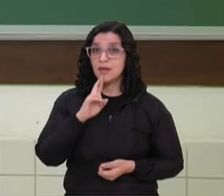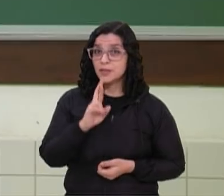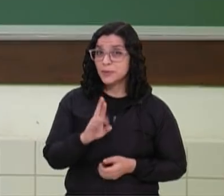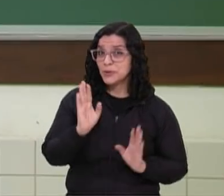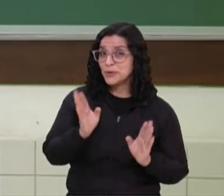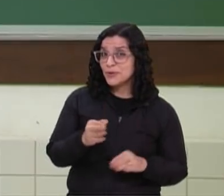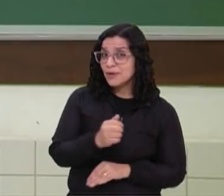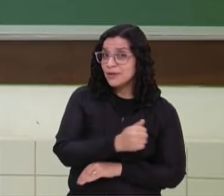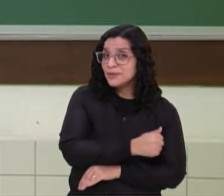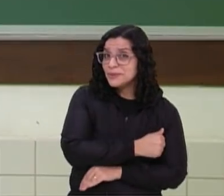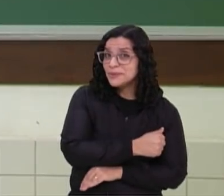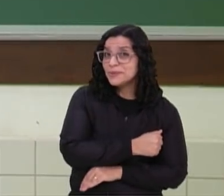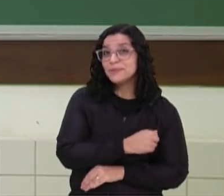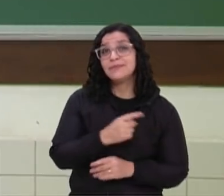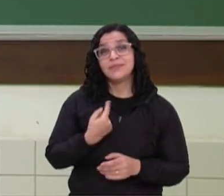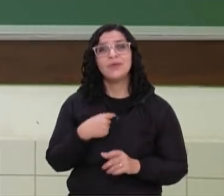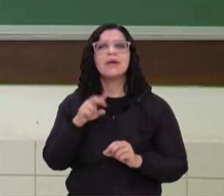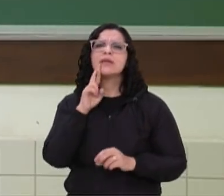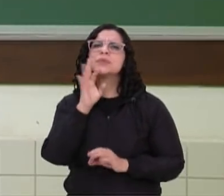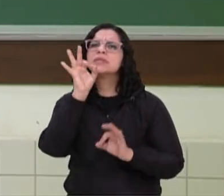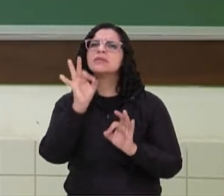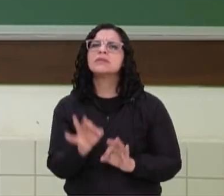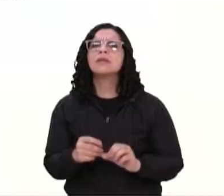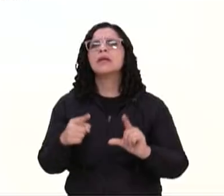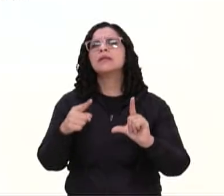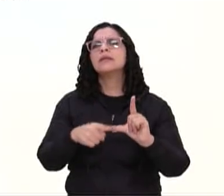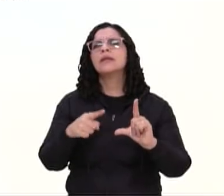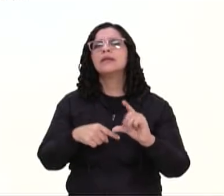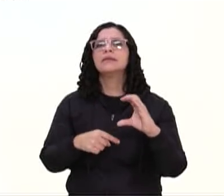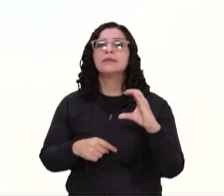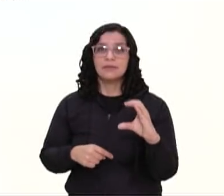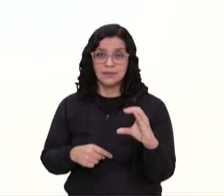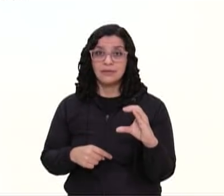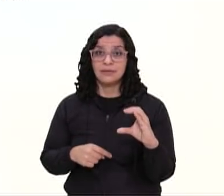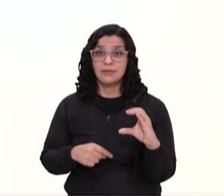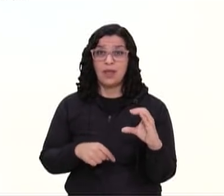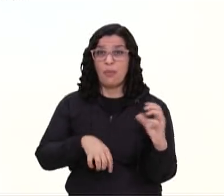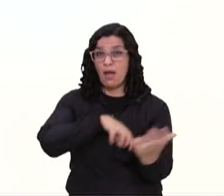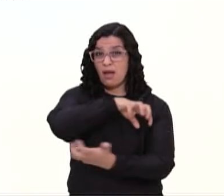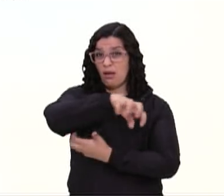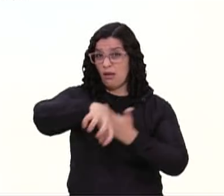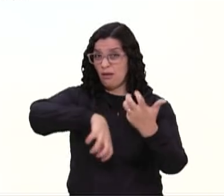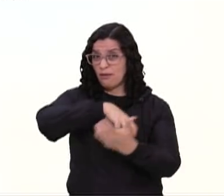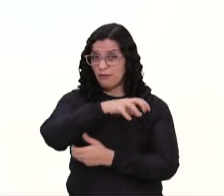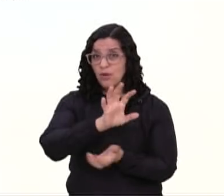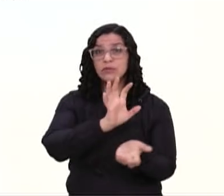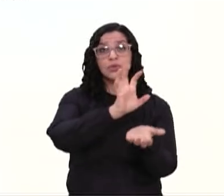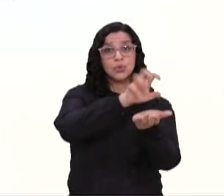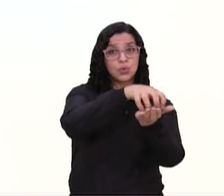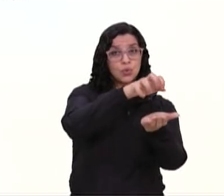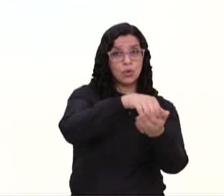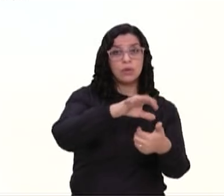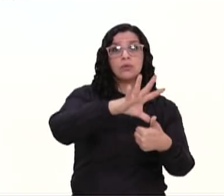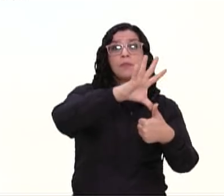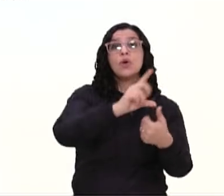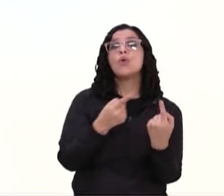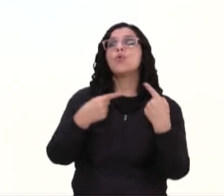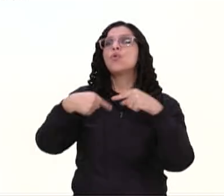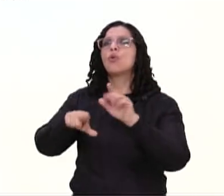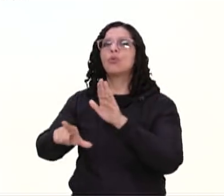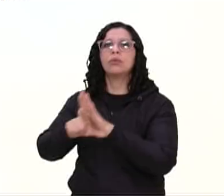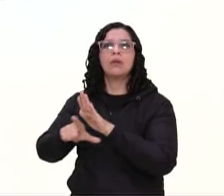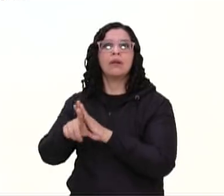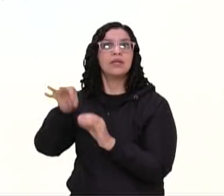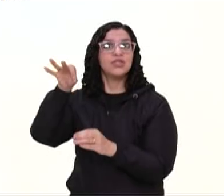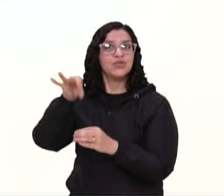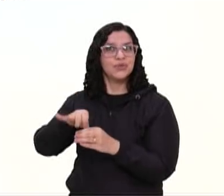Respondido, meus alunos. A alternativa correta aqui é a alternativa C. Foi uma revolta dos colonos americanos contra a lei do chá,